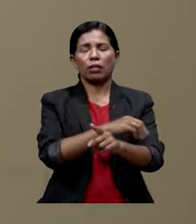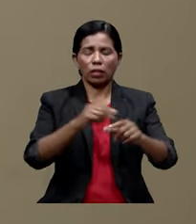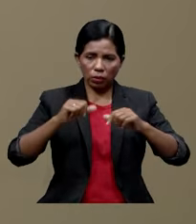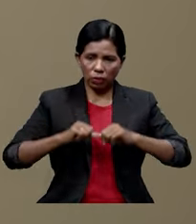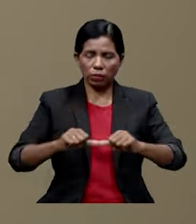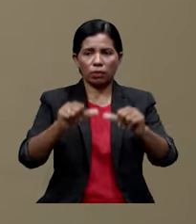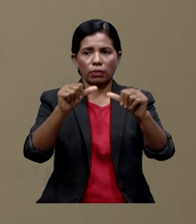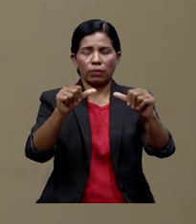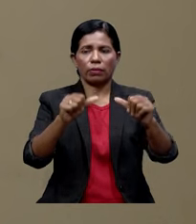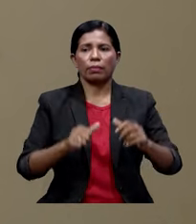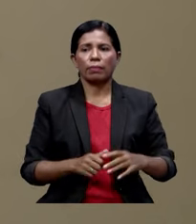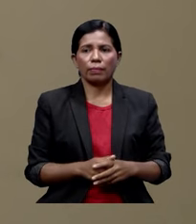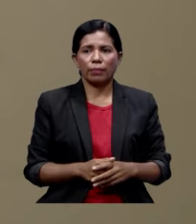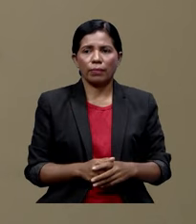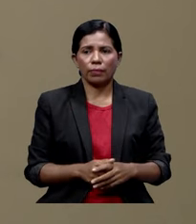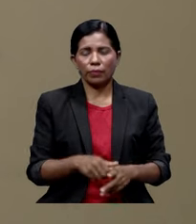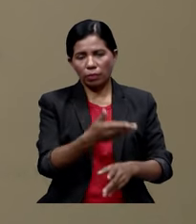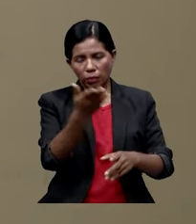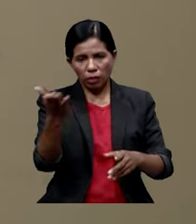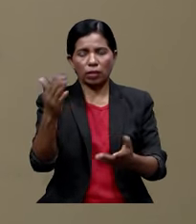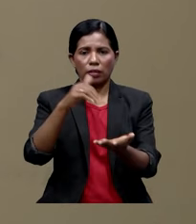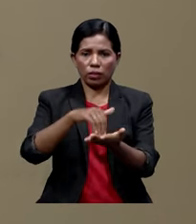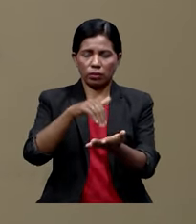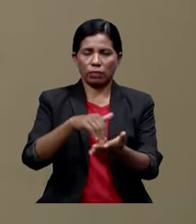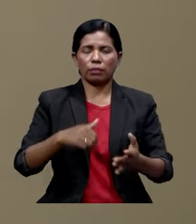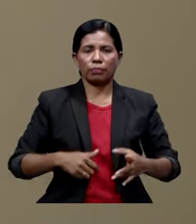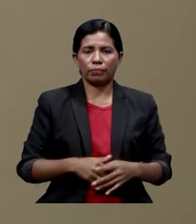continuar os vossos estudos.